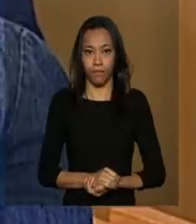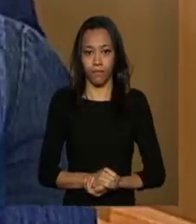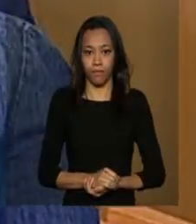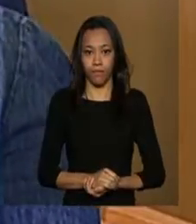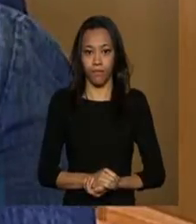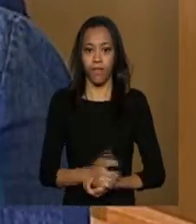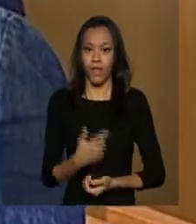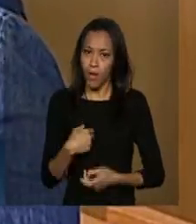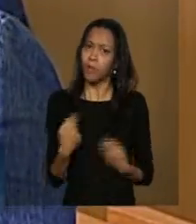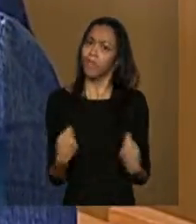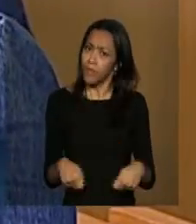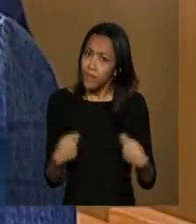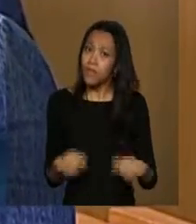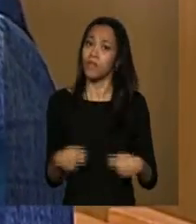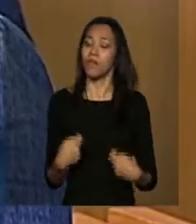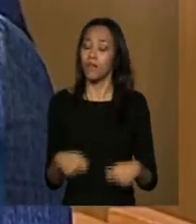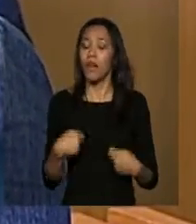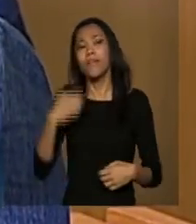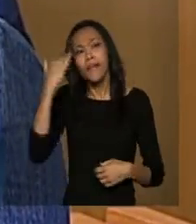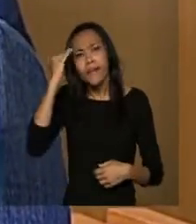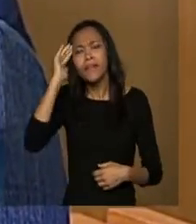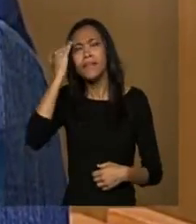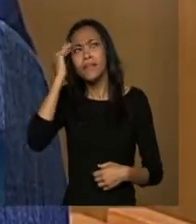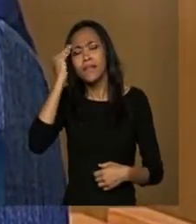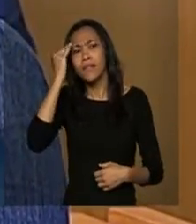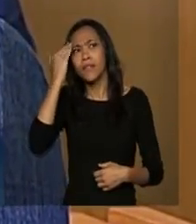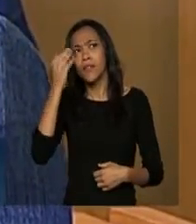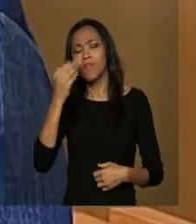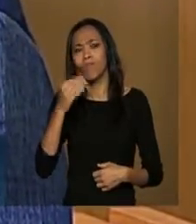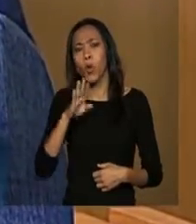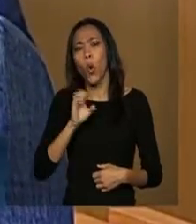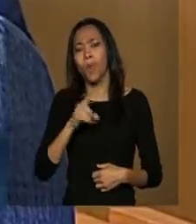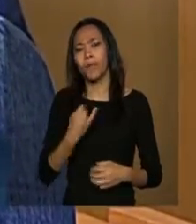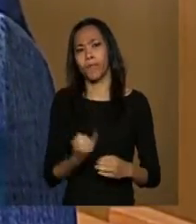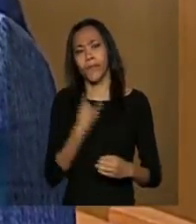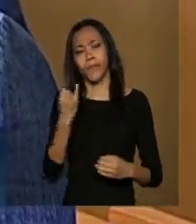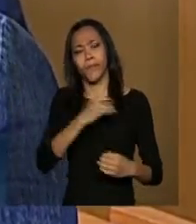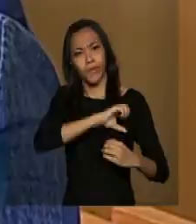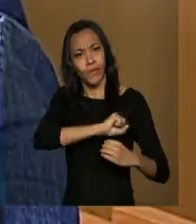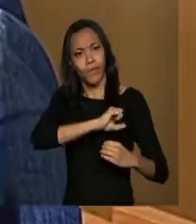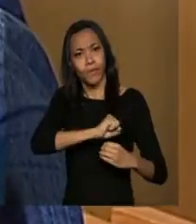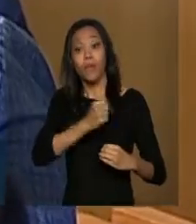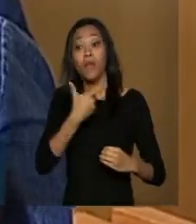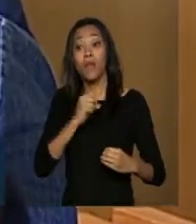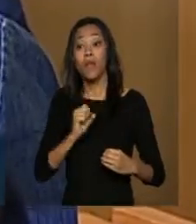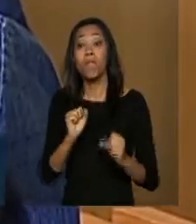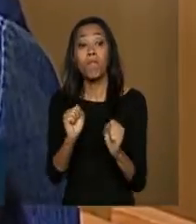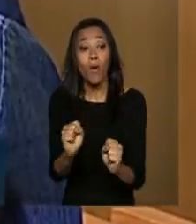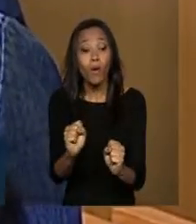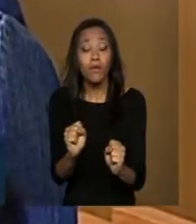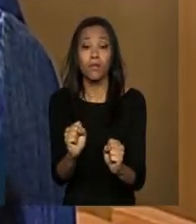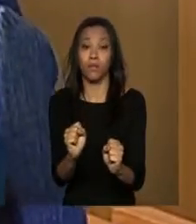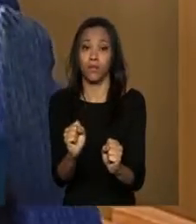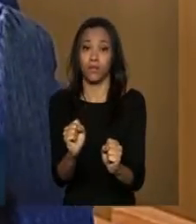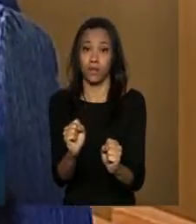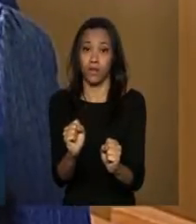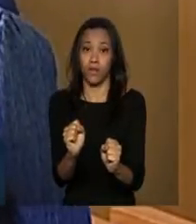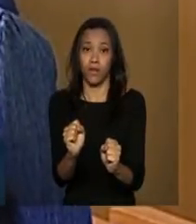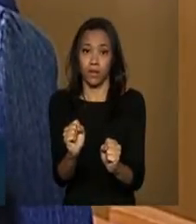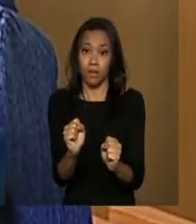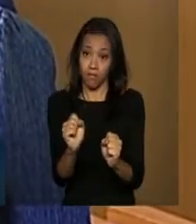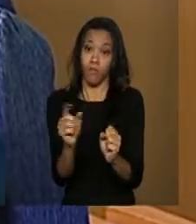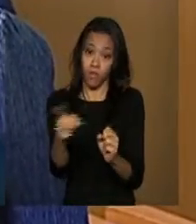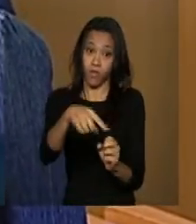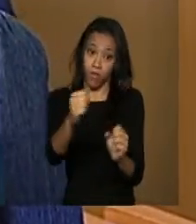precisar mesmo para poder saber a importância da doação do leite. Então, assim, quem puder, não precisa e puder